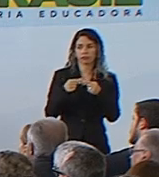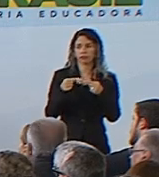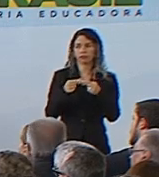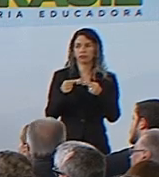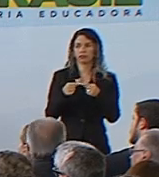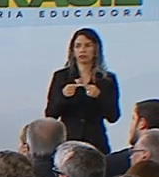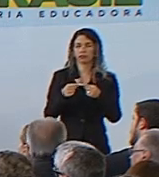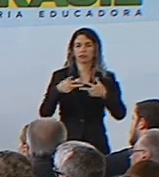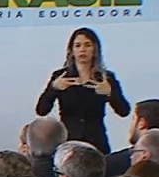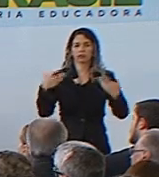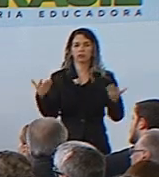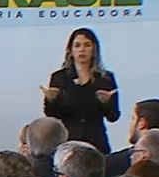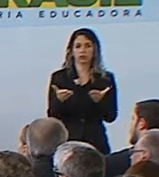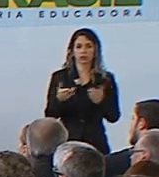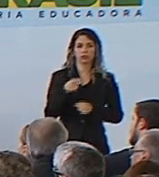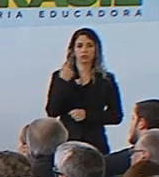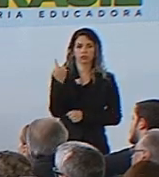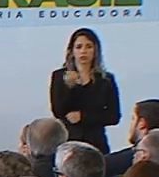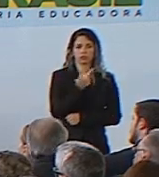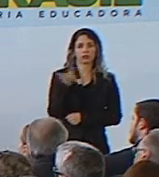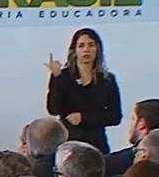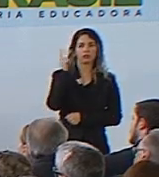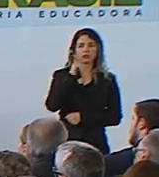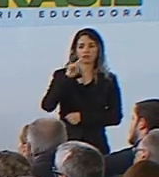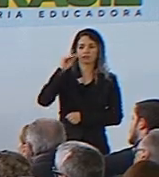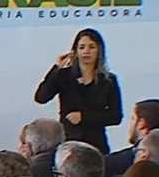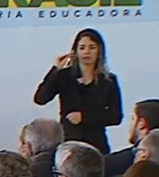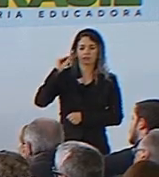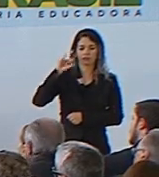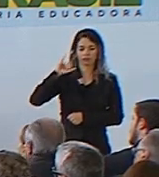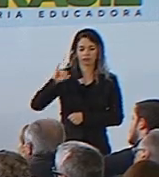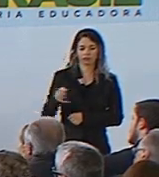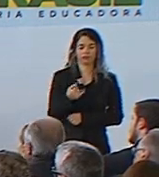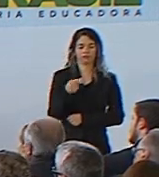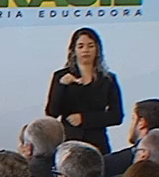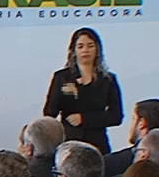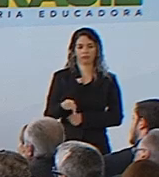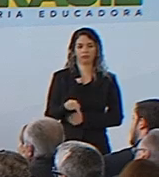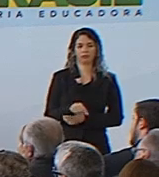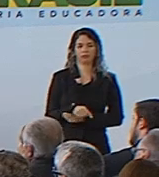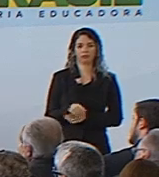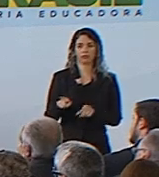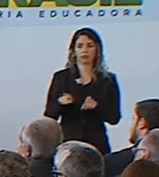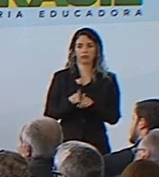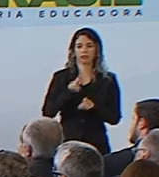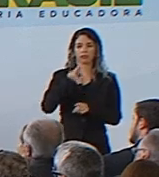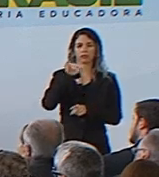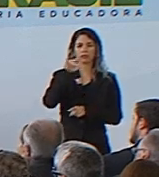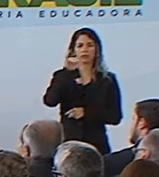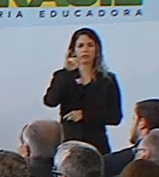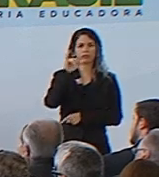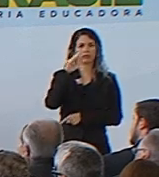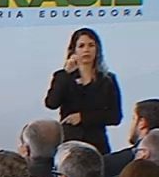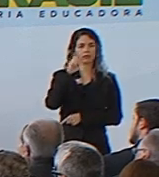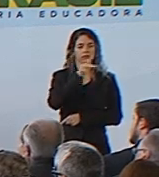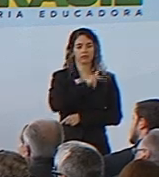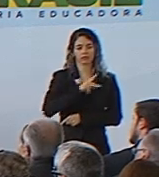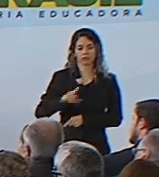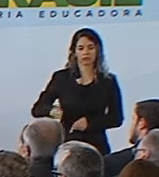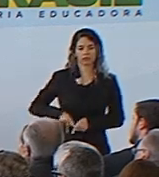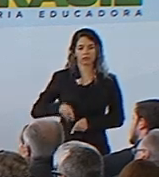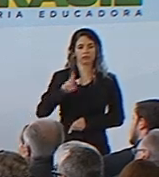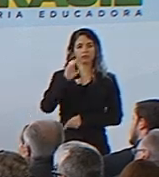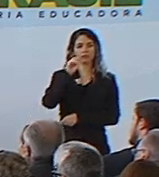que hoje nós vamos aqui aproveitar delas o vice-presidente da associação comercial de São Paulo